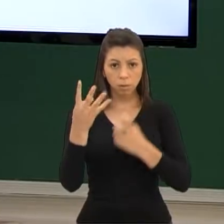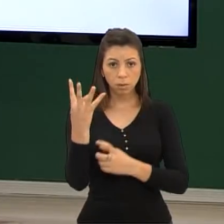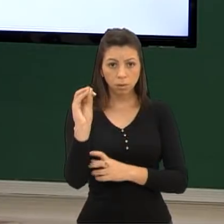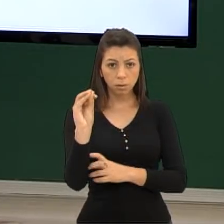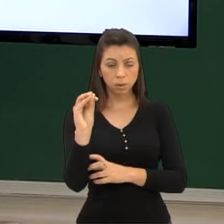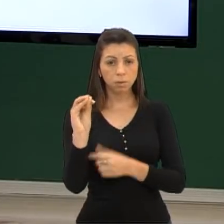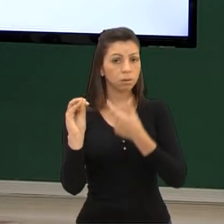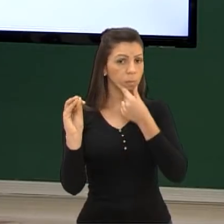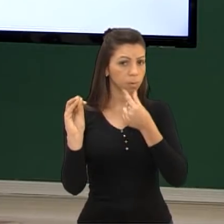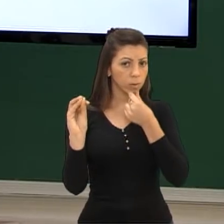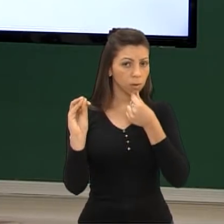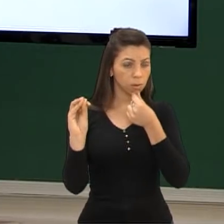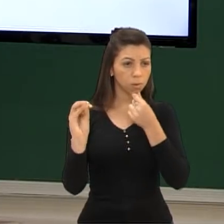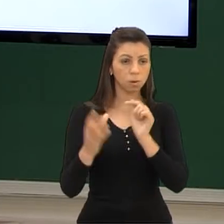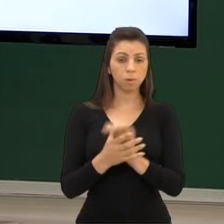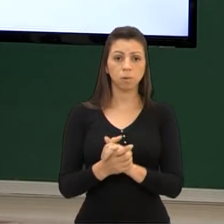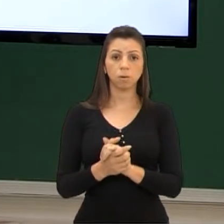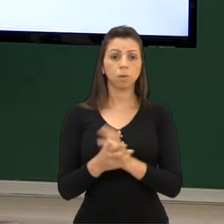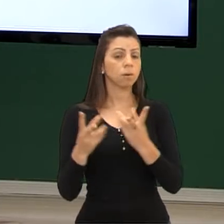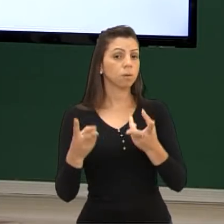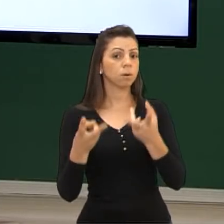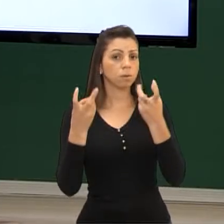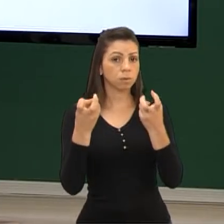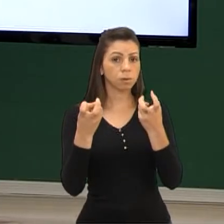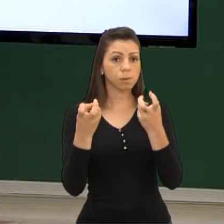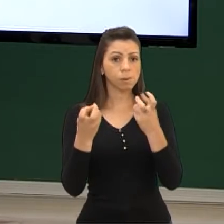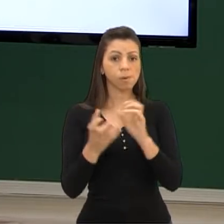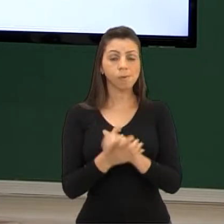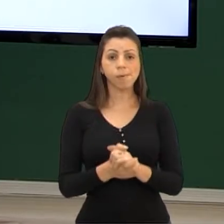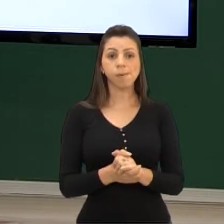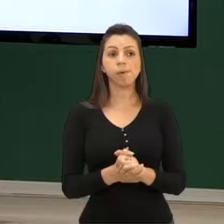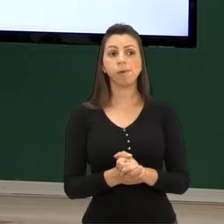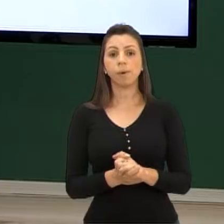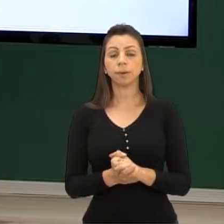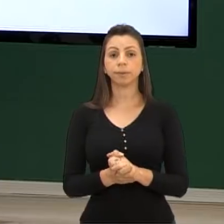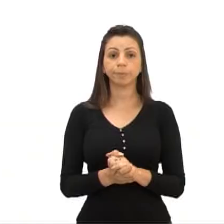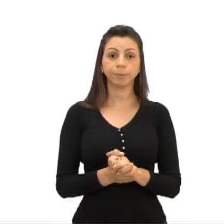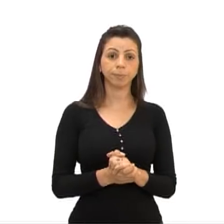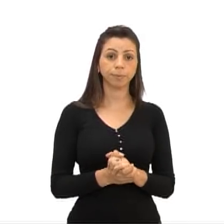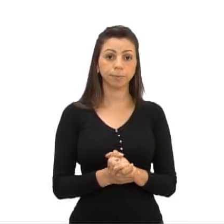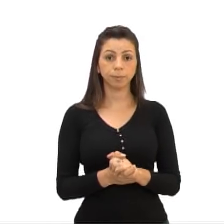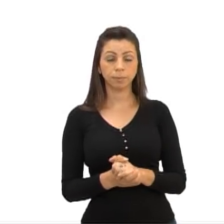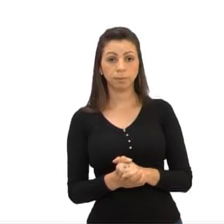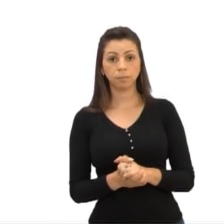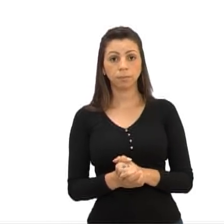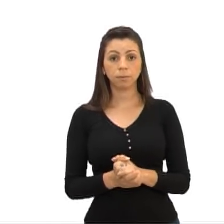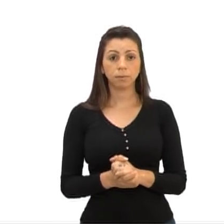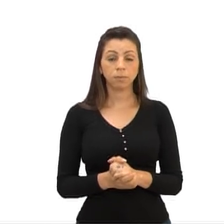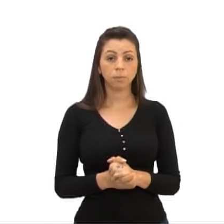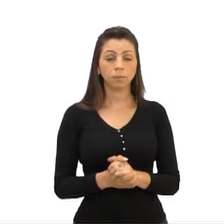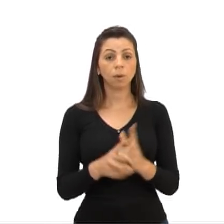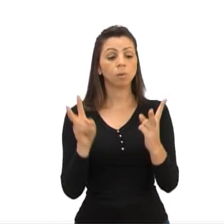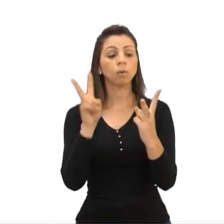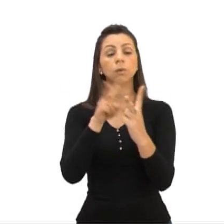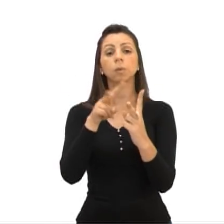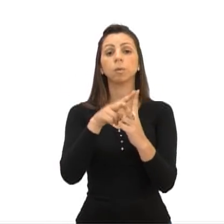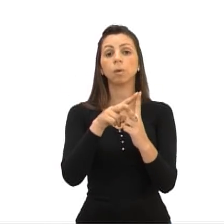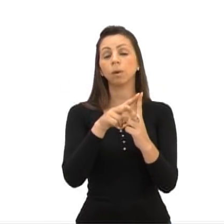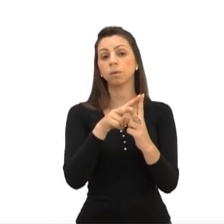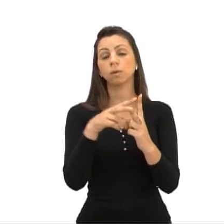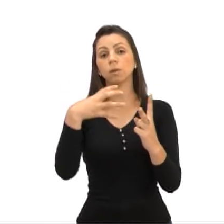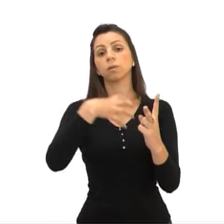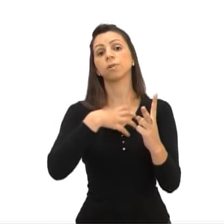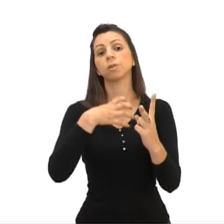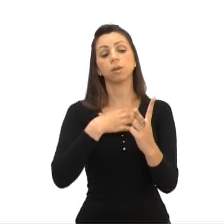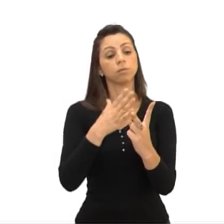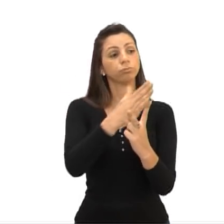40 meninos? Então você consegue identificar dessa maneira também. São duas alternativas de você chegar no mesmo